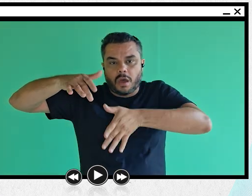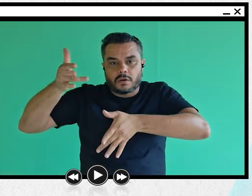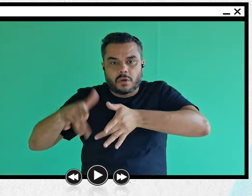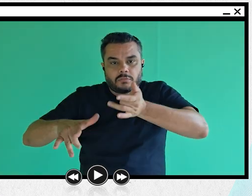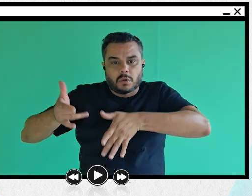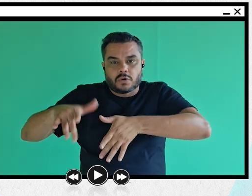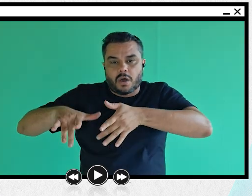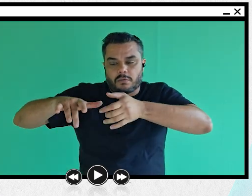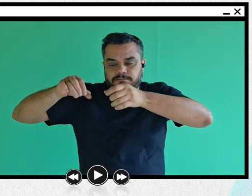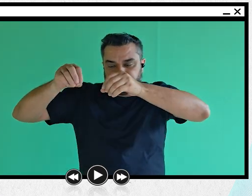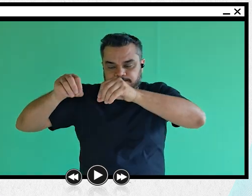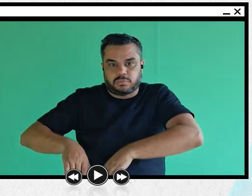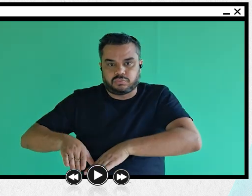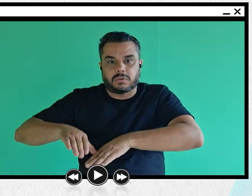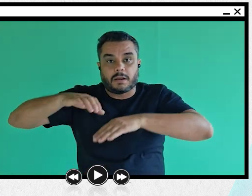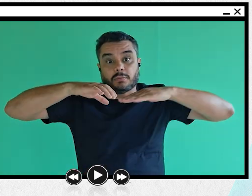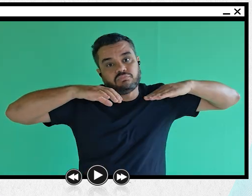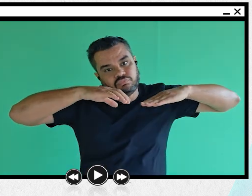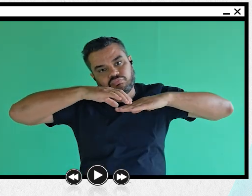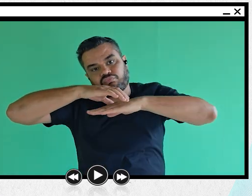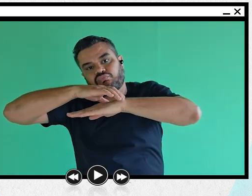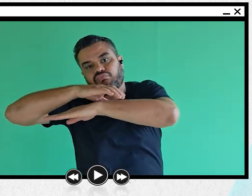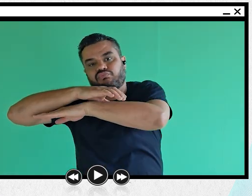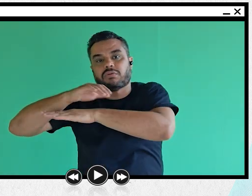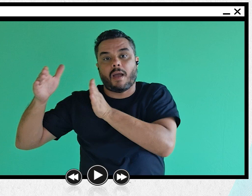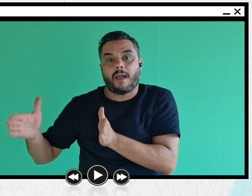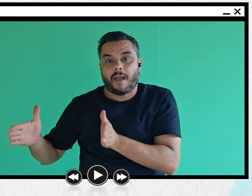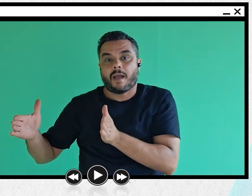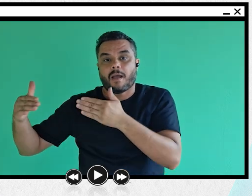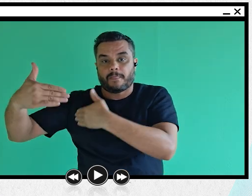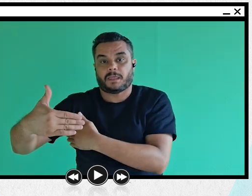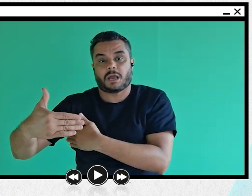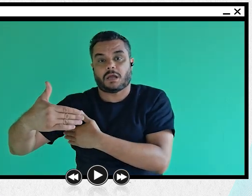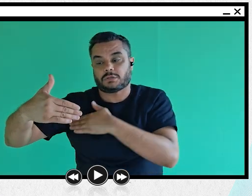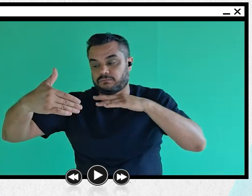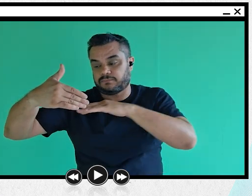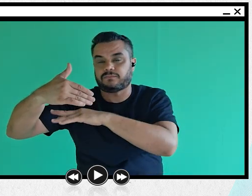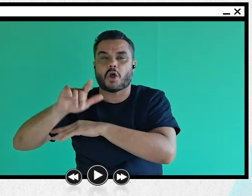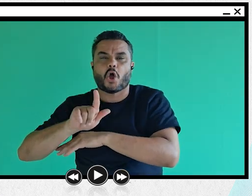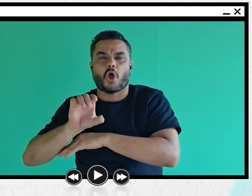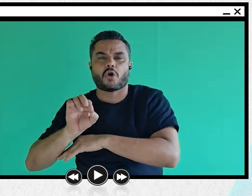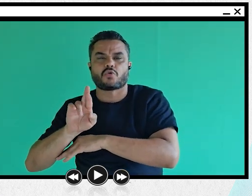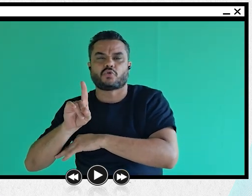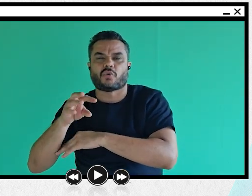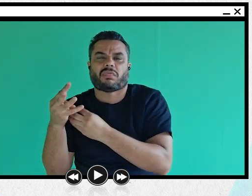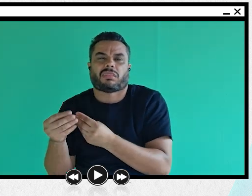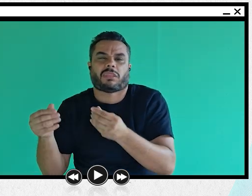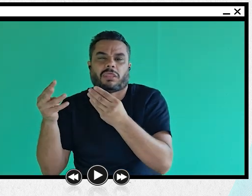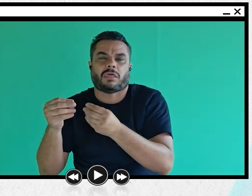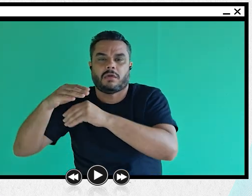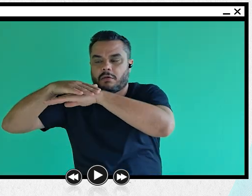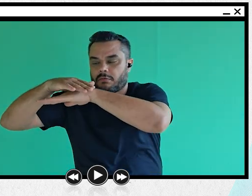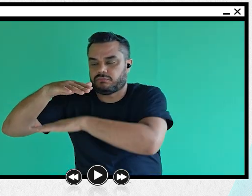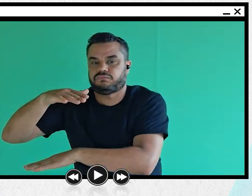sedimentável, ele vai ficar sedimentado aqui, passa para a caixa de gordura, a caixa, né, sempre entra por cima e sai por baixo, a gordura fica retida na parte superficial,